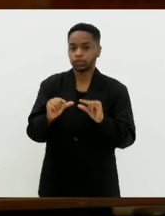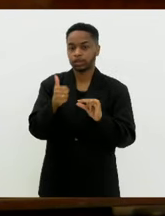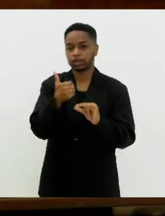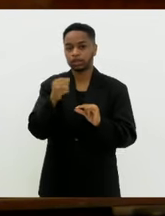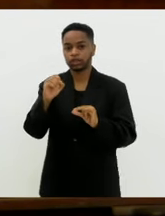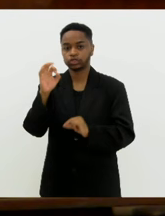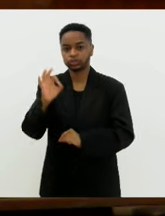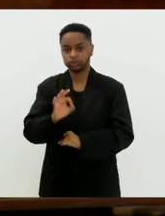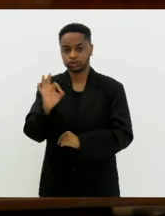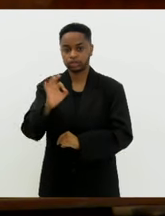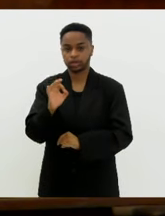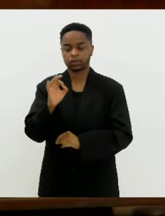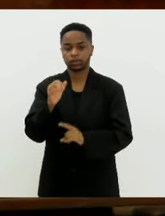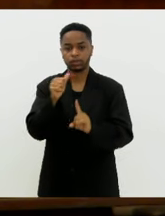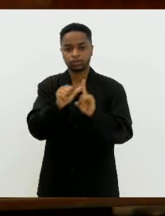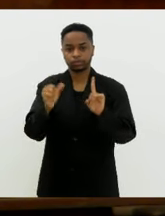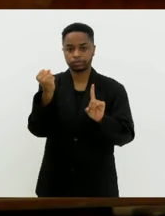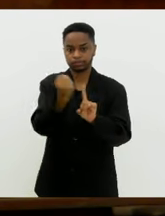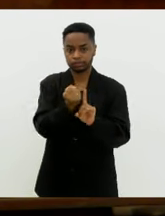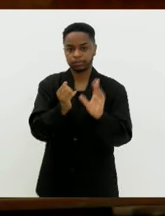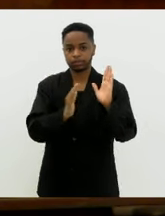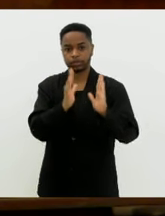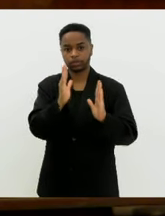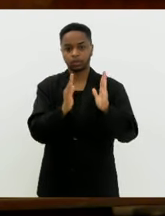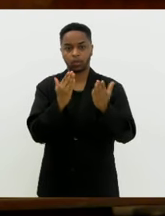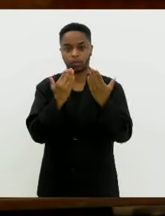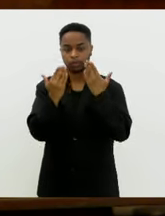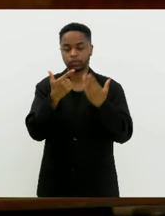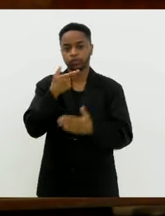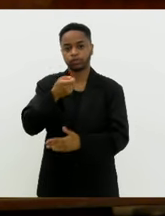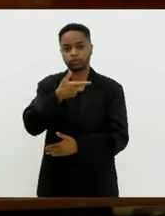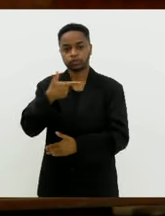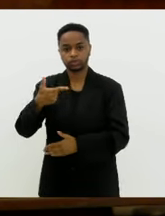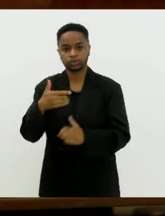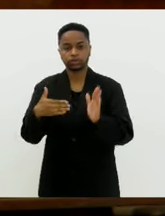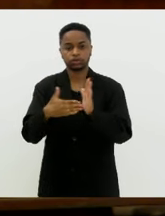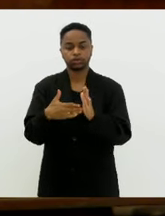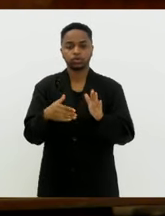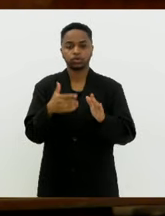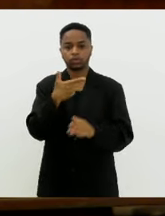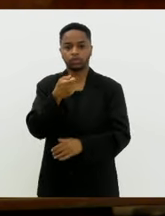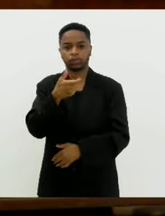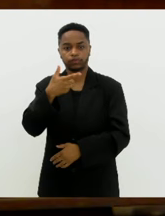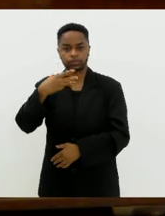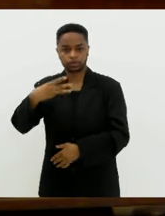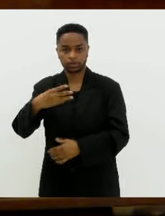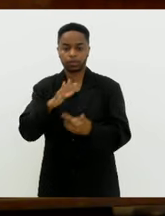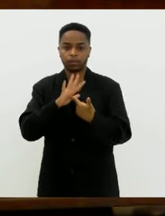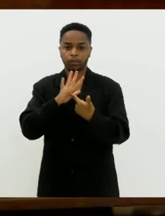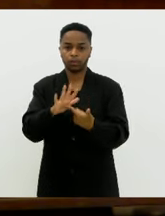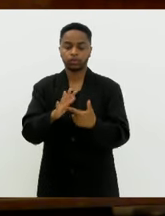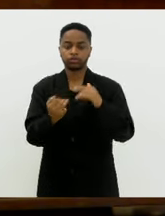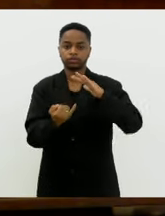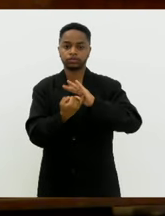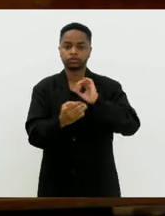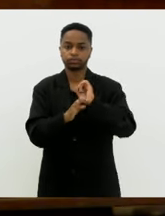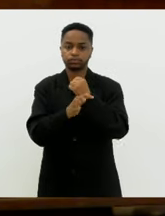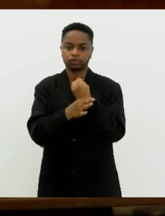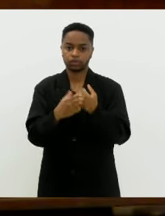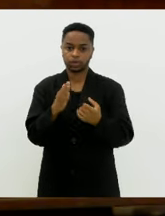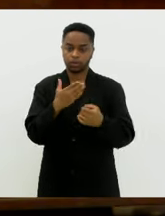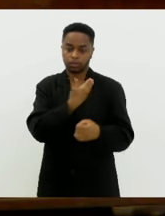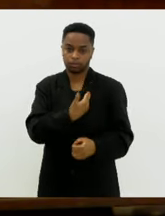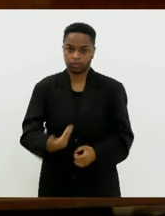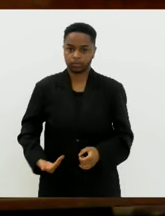feminicídio entre 2023 e 2022, apontam os dados do Instituto de Segurança Pública. É a primeira redução